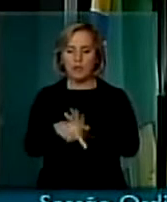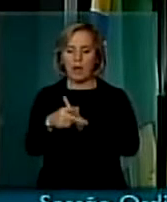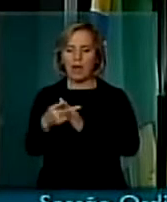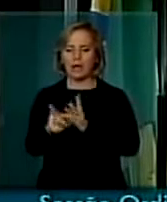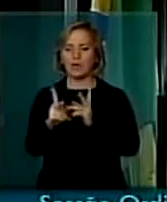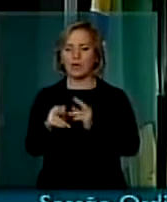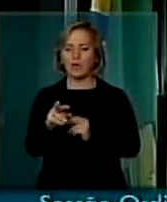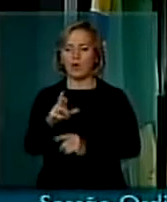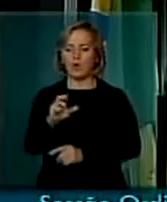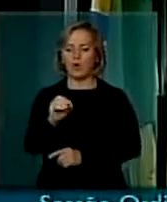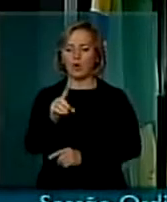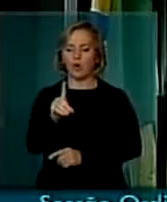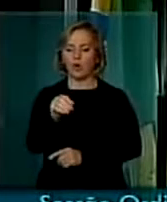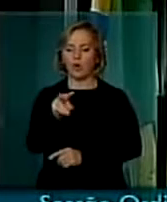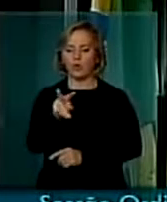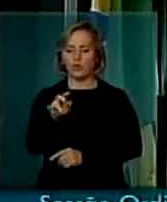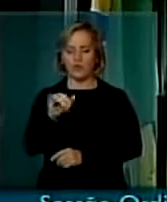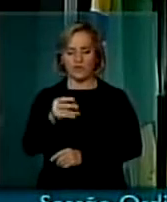isso, tranquilizo